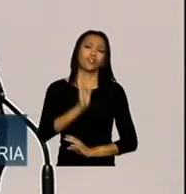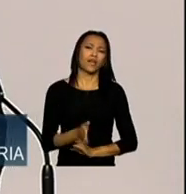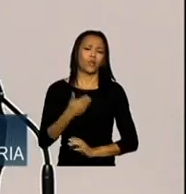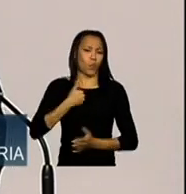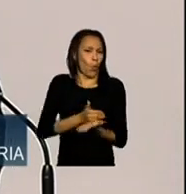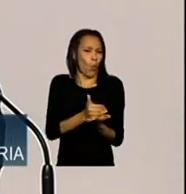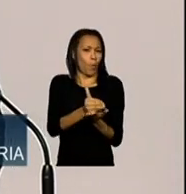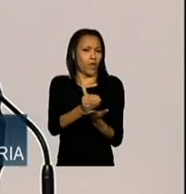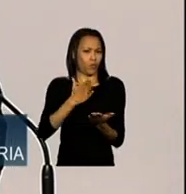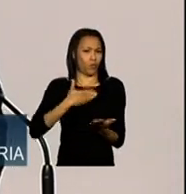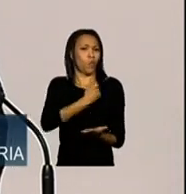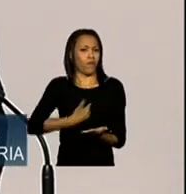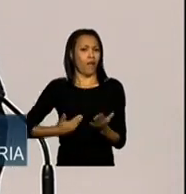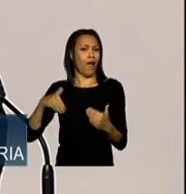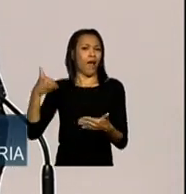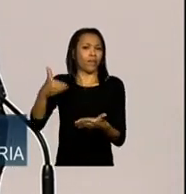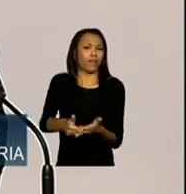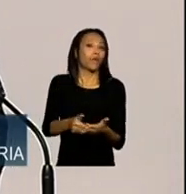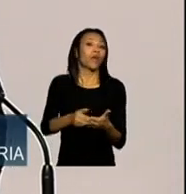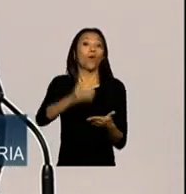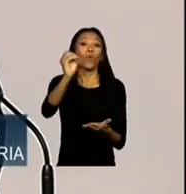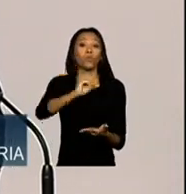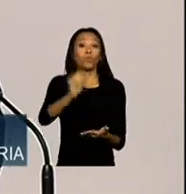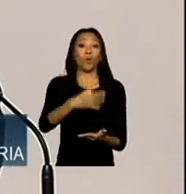meu governo até outubro,